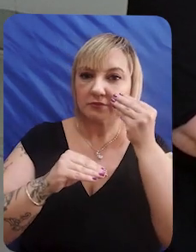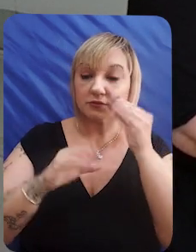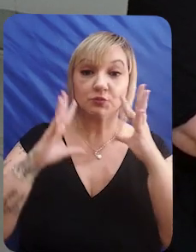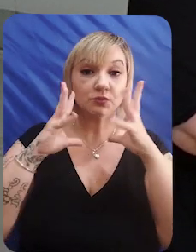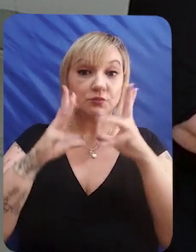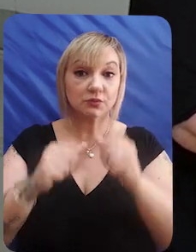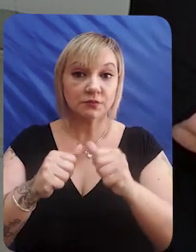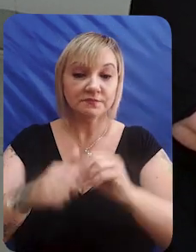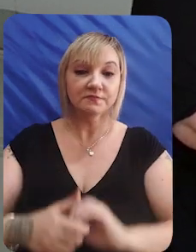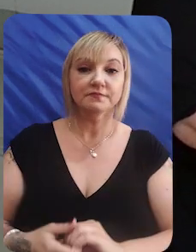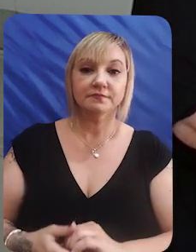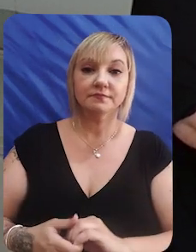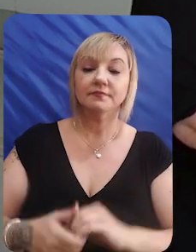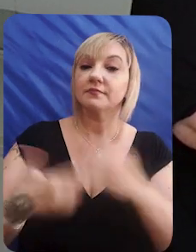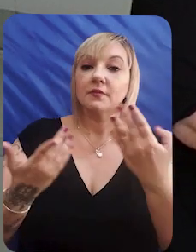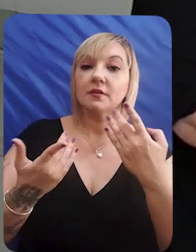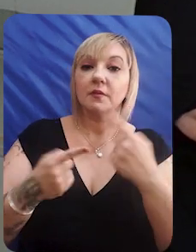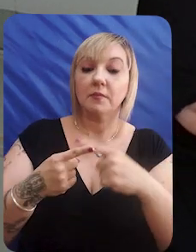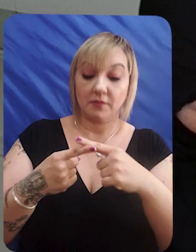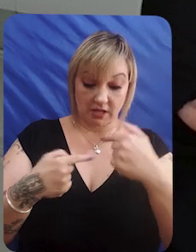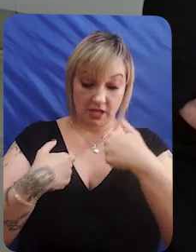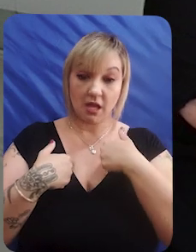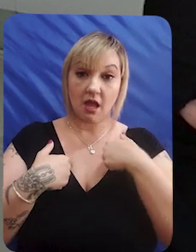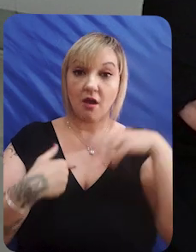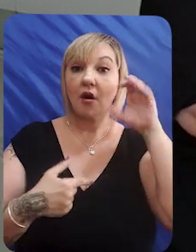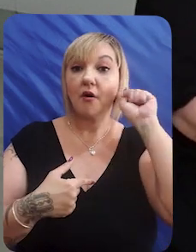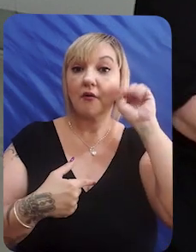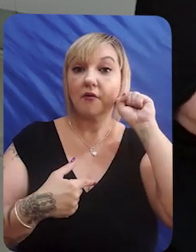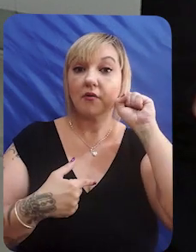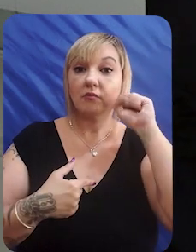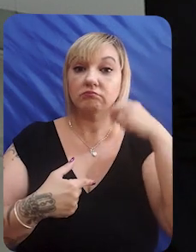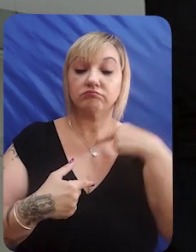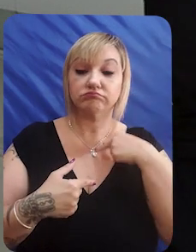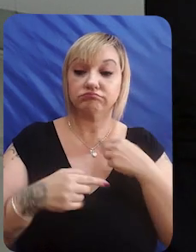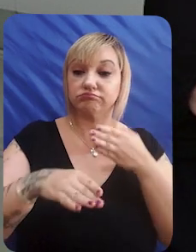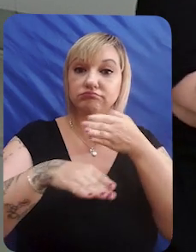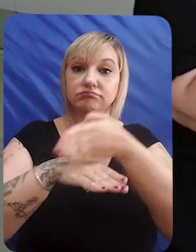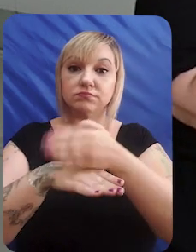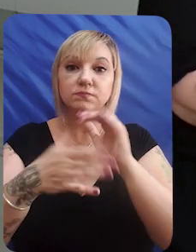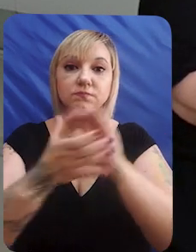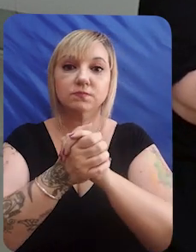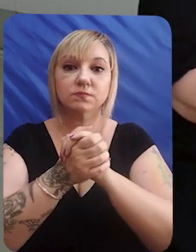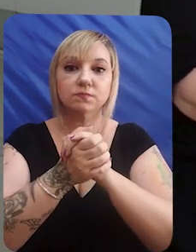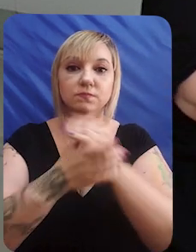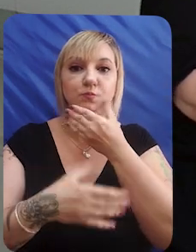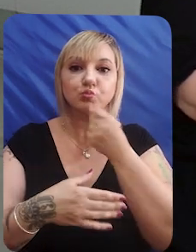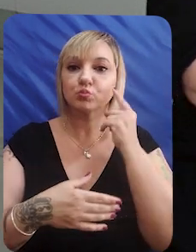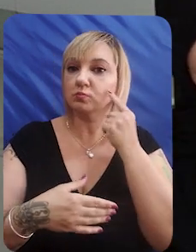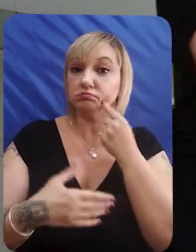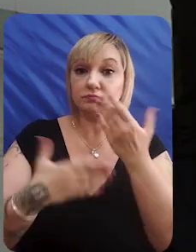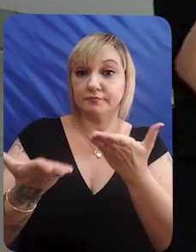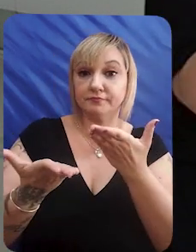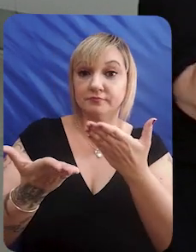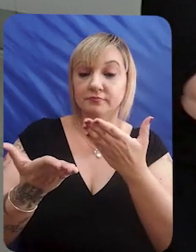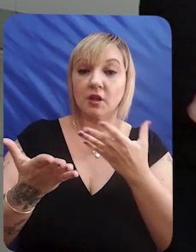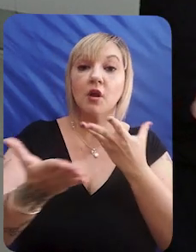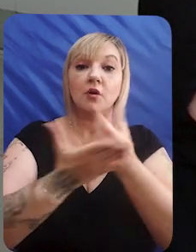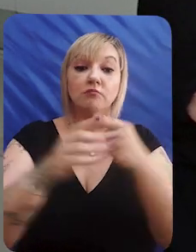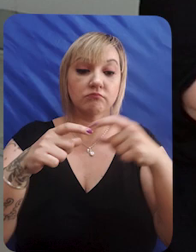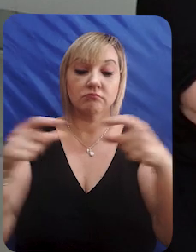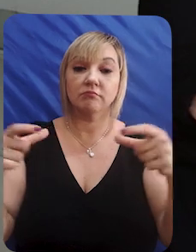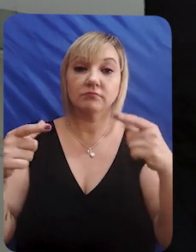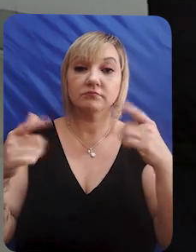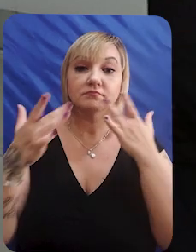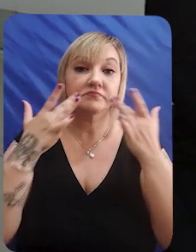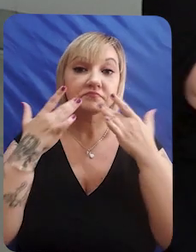para todos. Então, por que eu, enquanto ouvinte, não posso entrar com o meu marido que é surdo e entrar e comprar uma